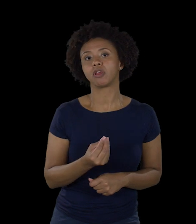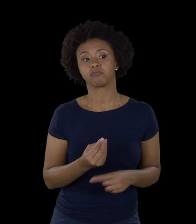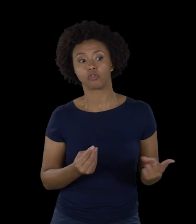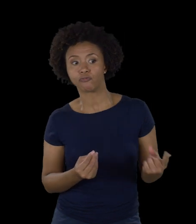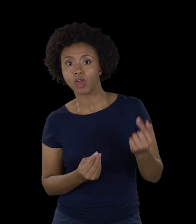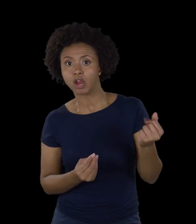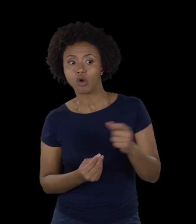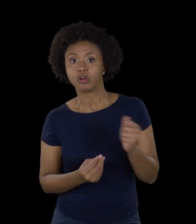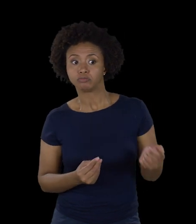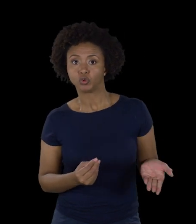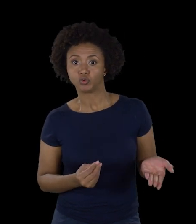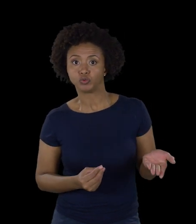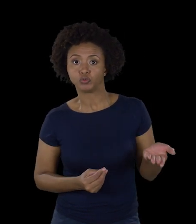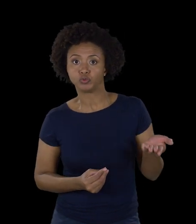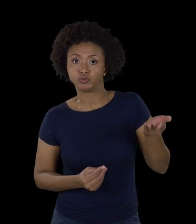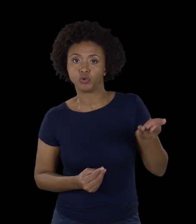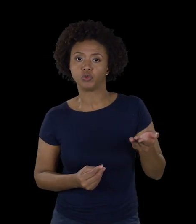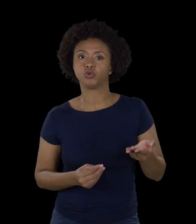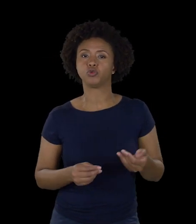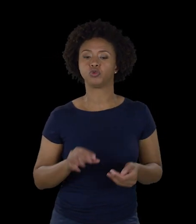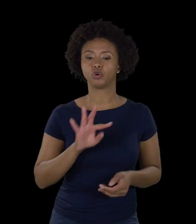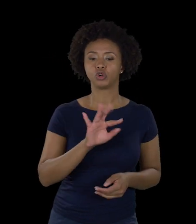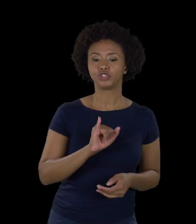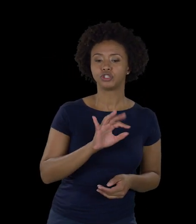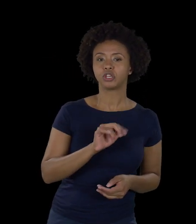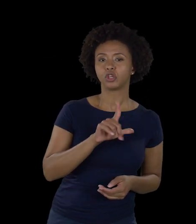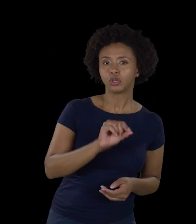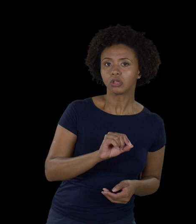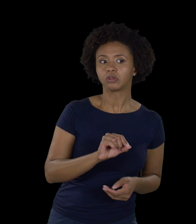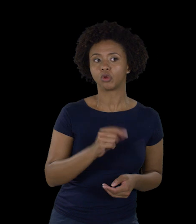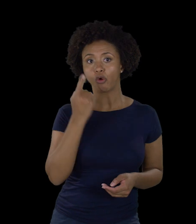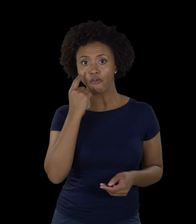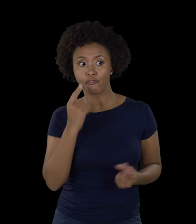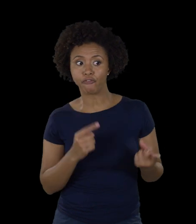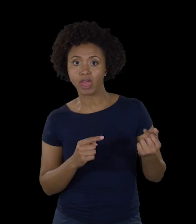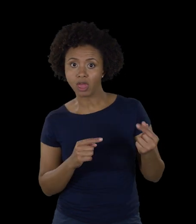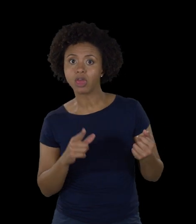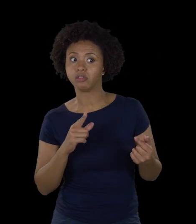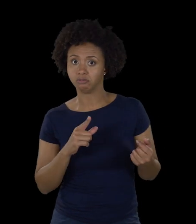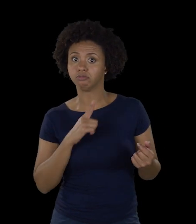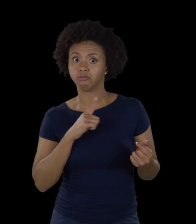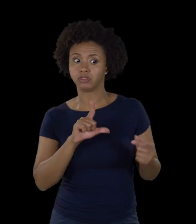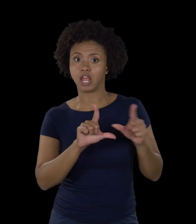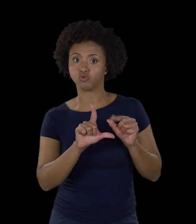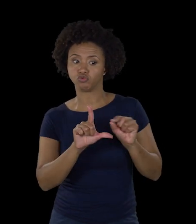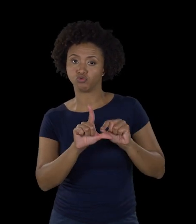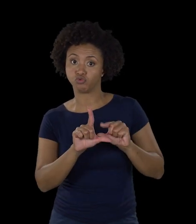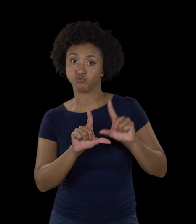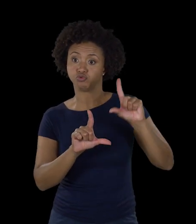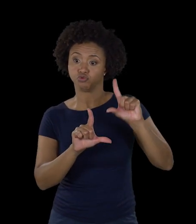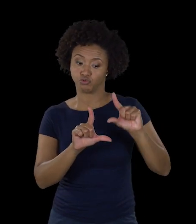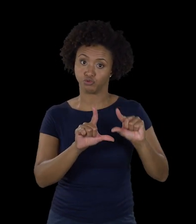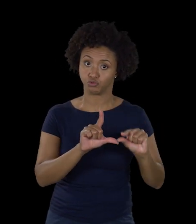valores, dos títulos, e acompanhar se eles estão subindo, estão descendo. É preciso ter